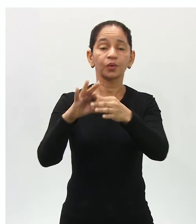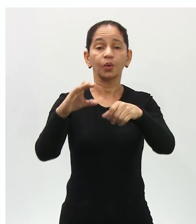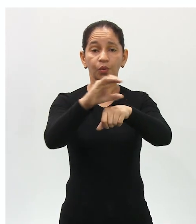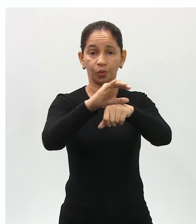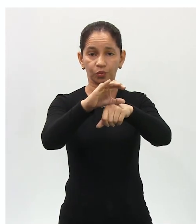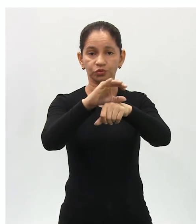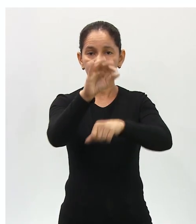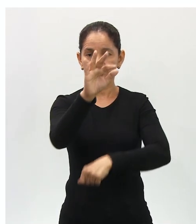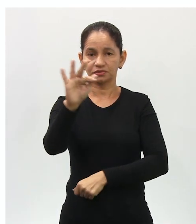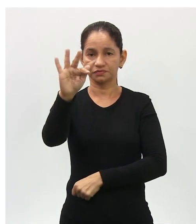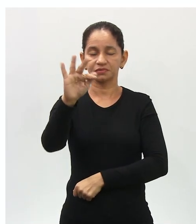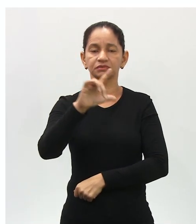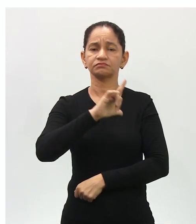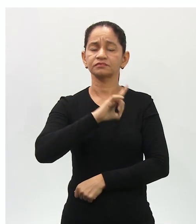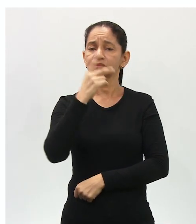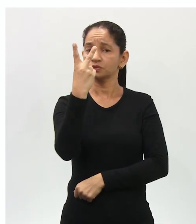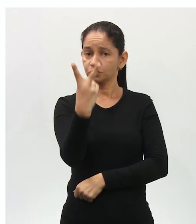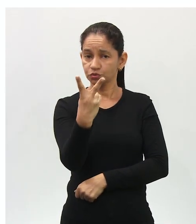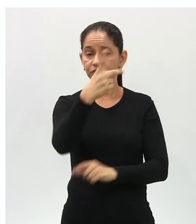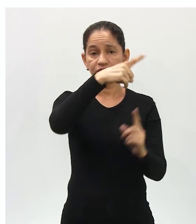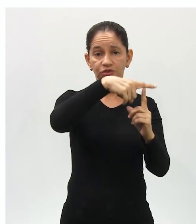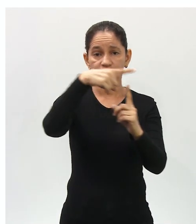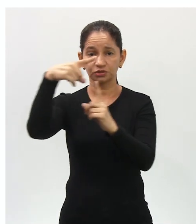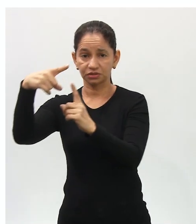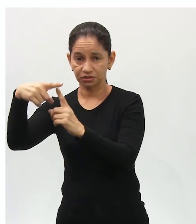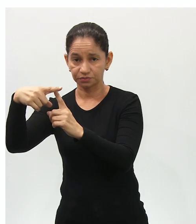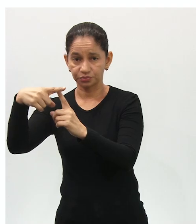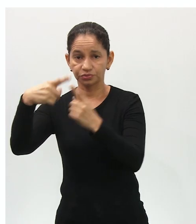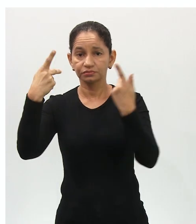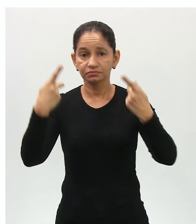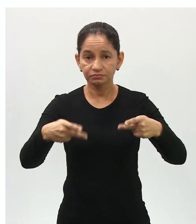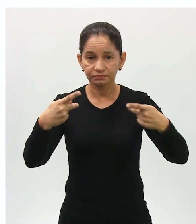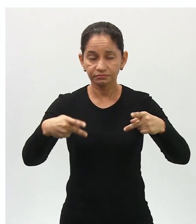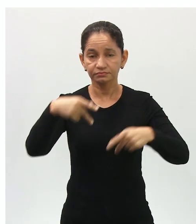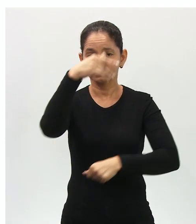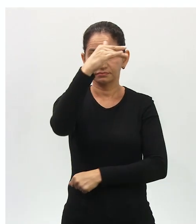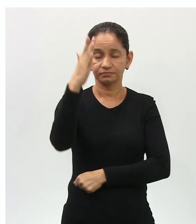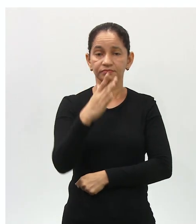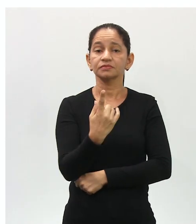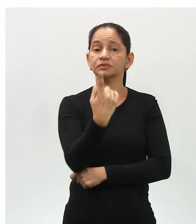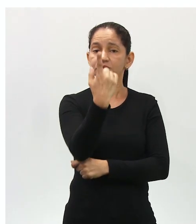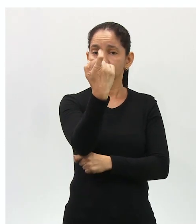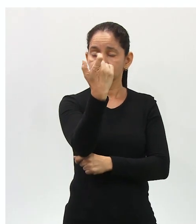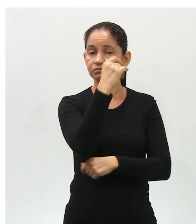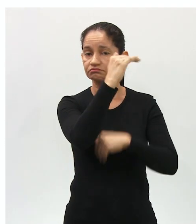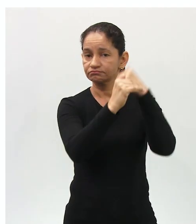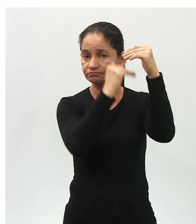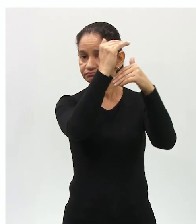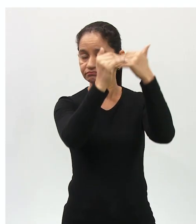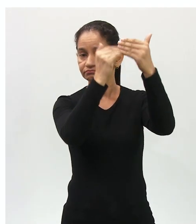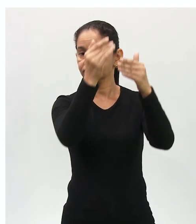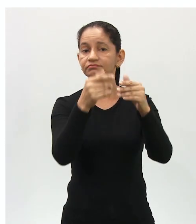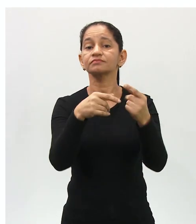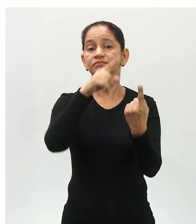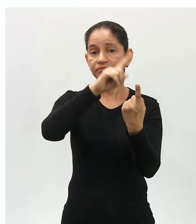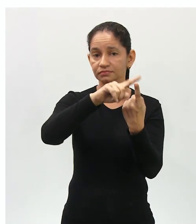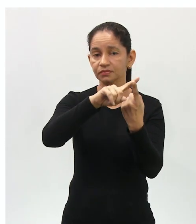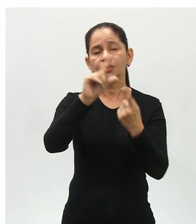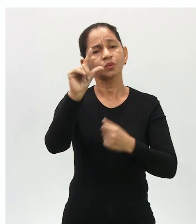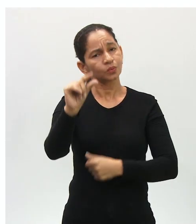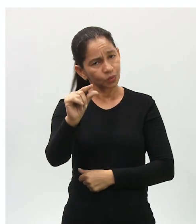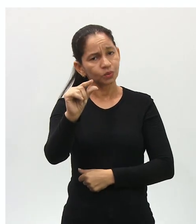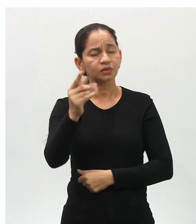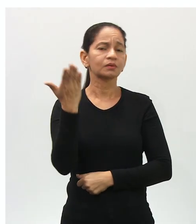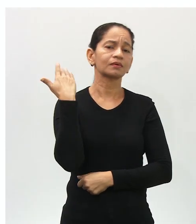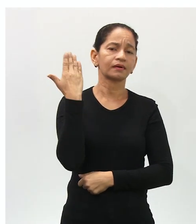Constituição prevê, então, 2 tipos de planos, tá? No Brasil. Um deles é o Plano de Desenvolvimento Econômico e Social, que eu falei um